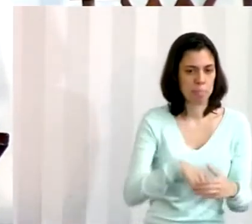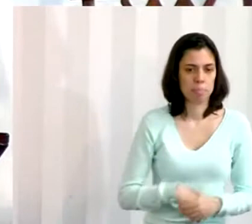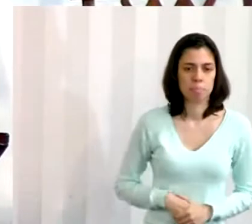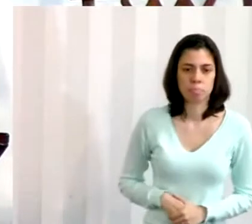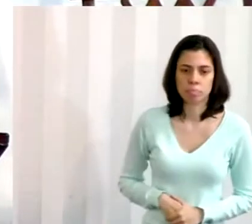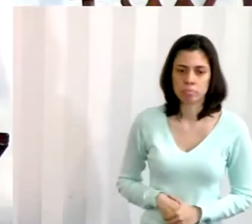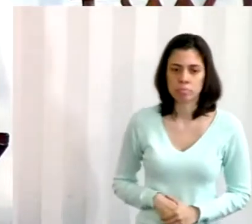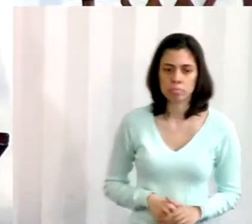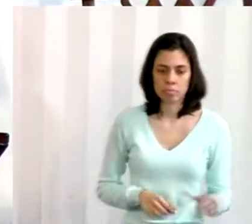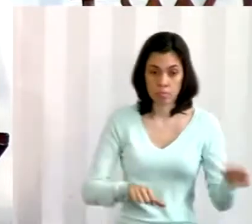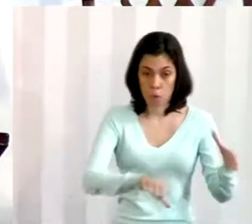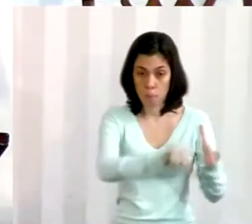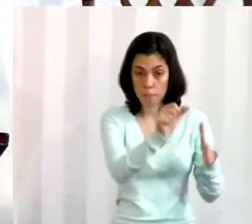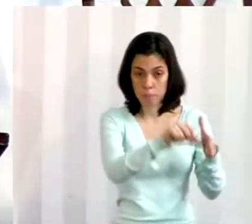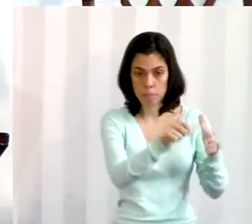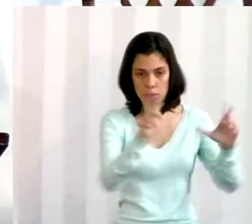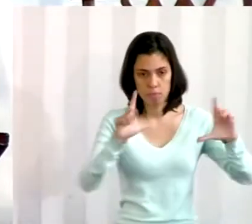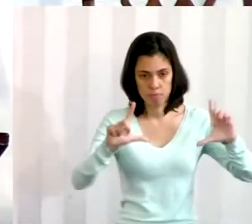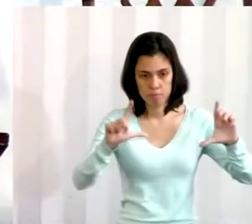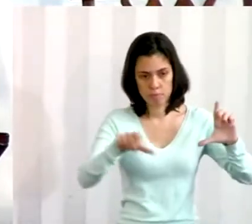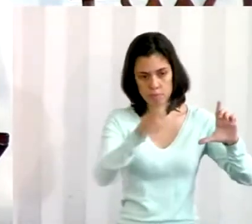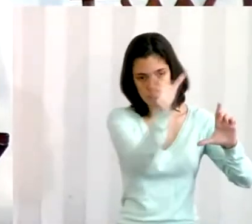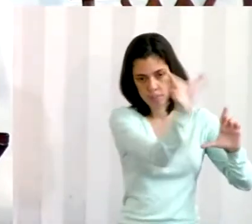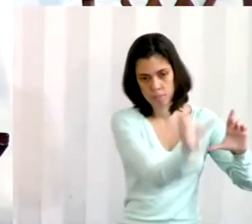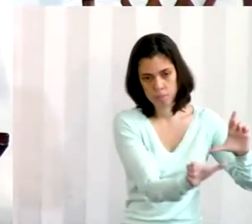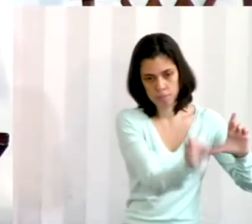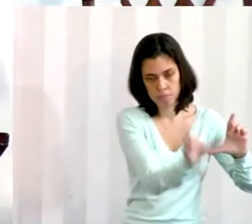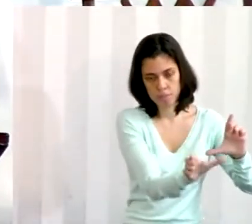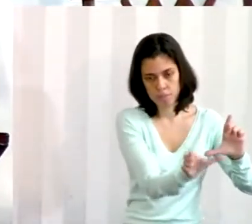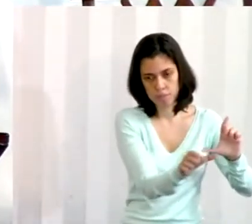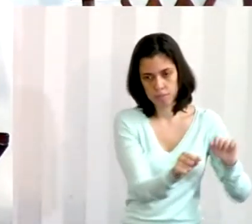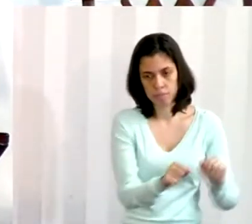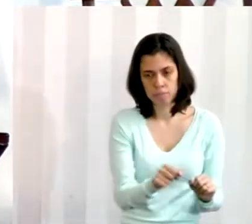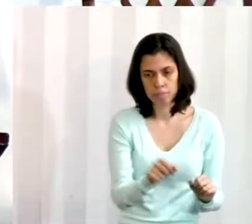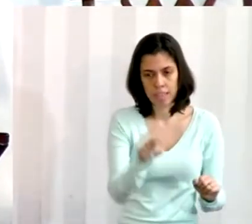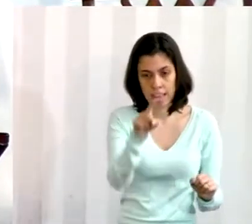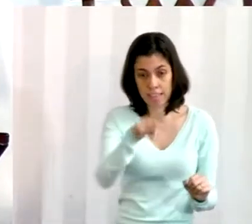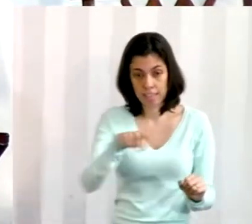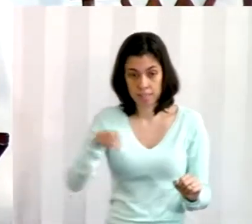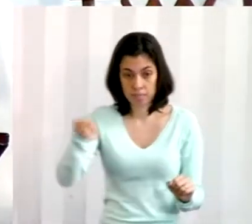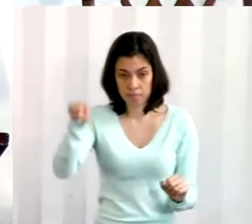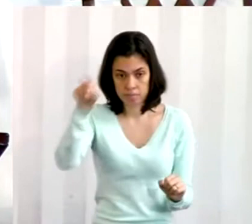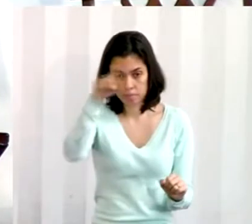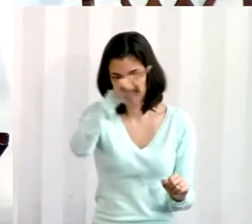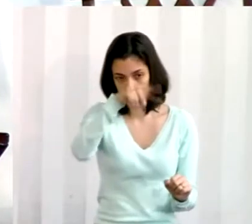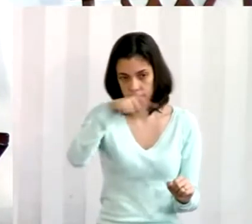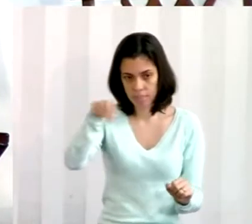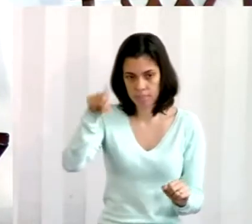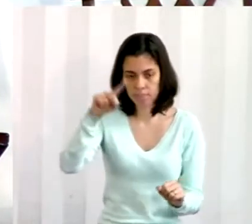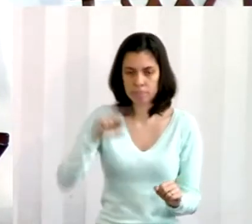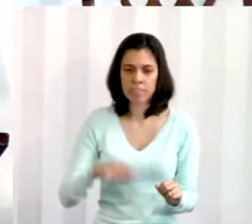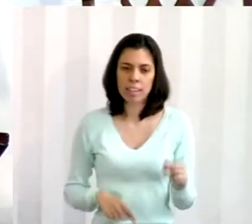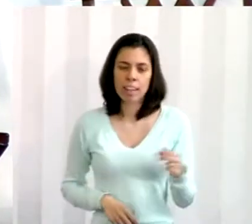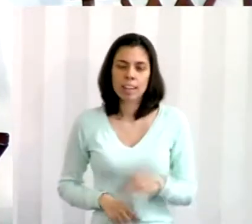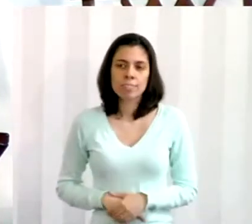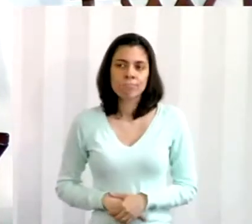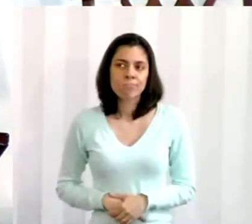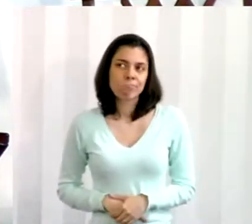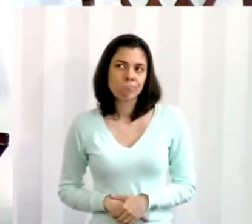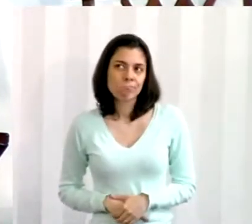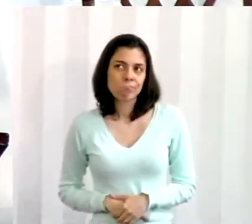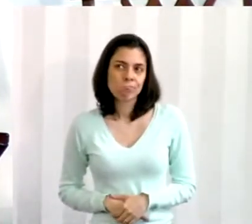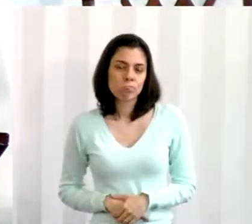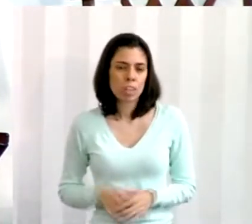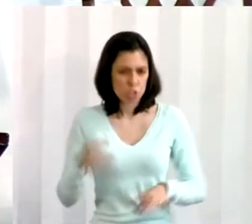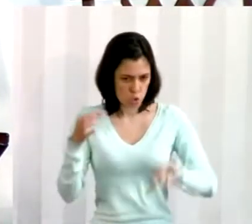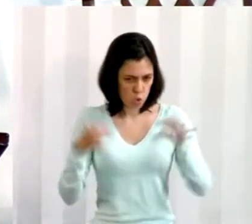faça um outro desenho também, por favor. Faça um martelinho de juiz. Você, criança, provavelmente não